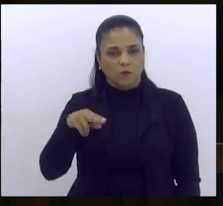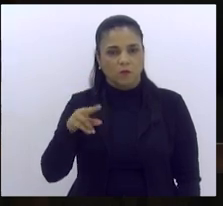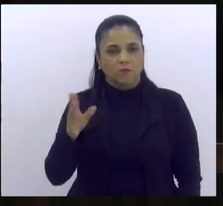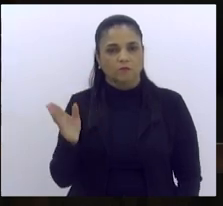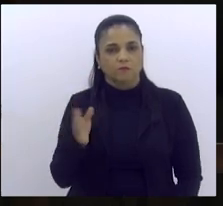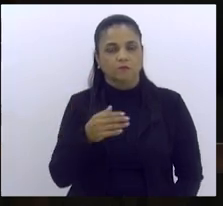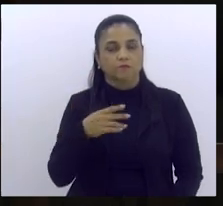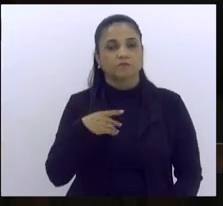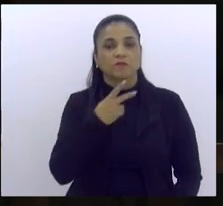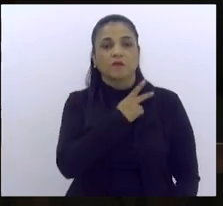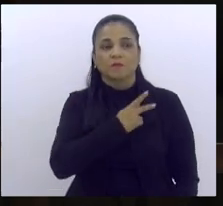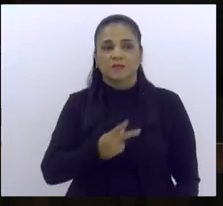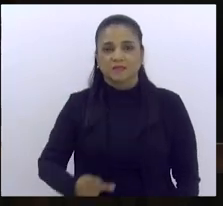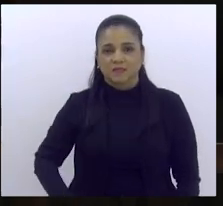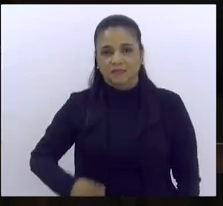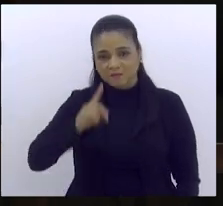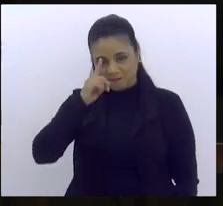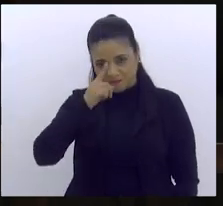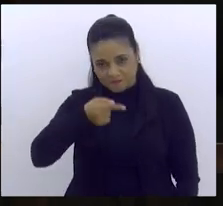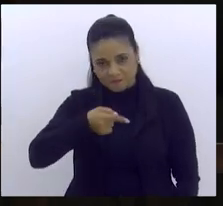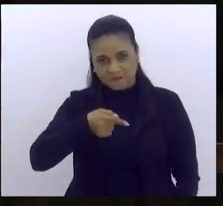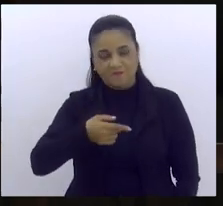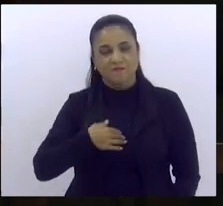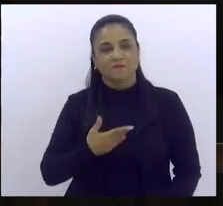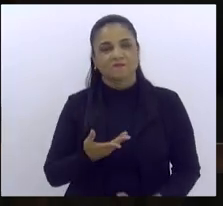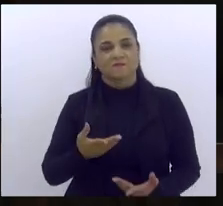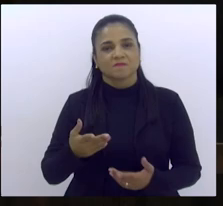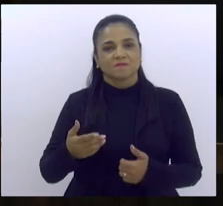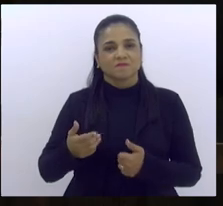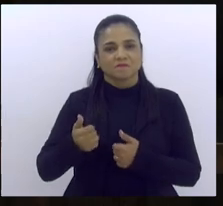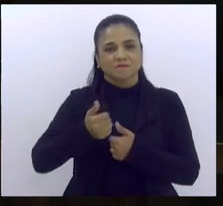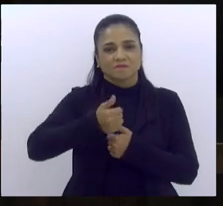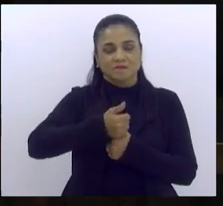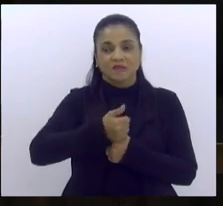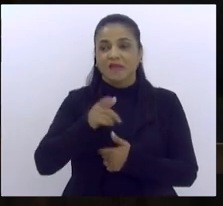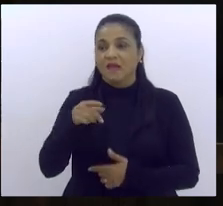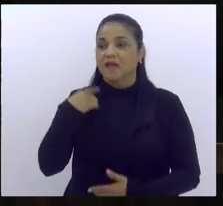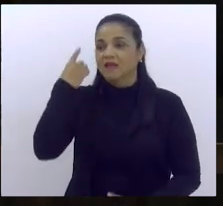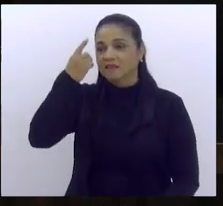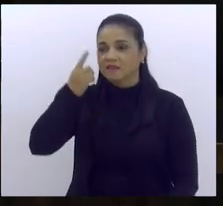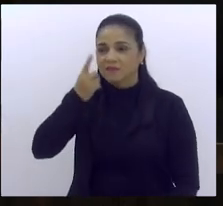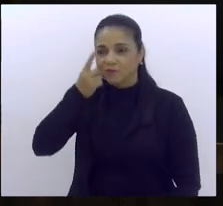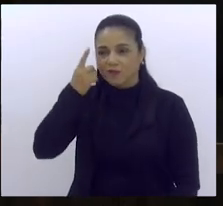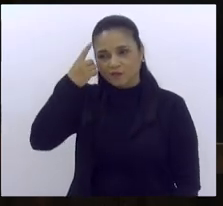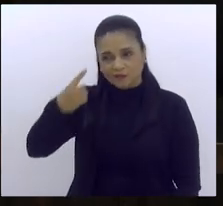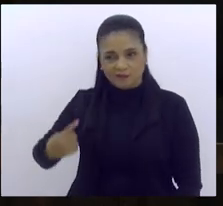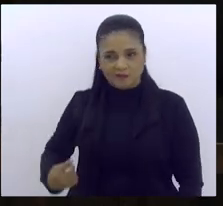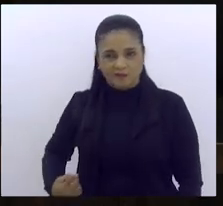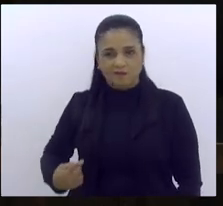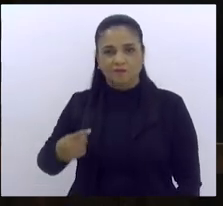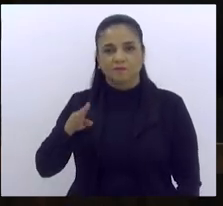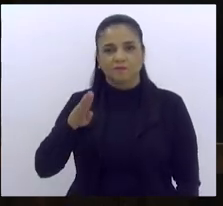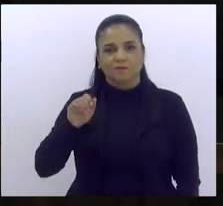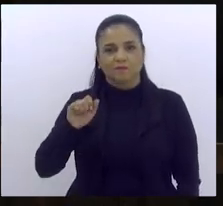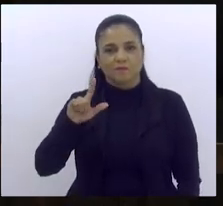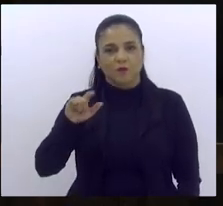A presidência designa... Oh, o Dani está aqui quietinho. Dani Balbi, por favor.